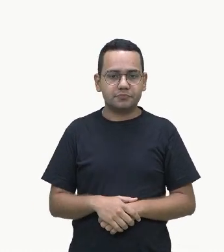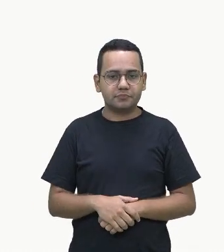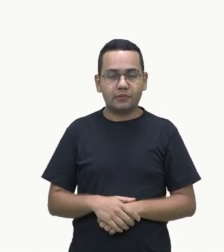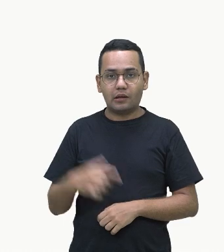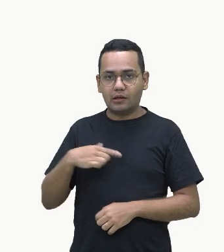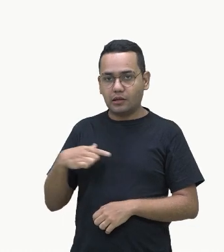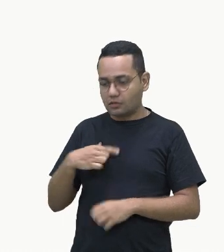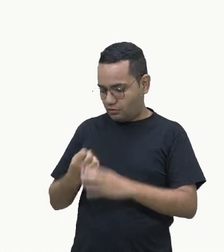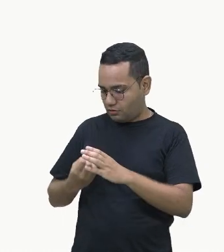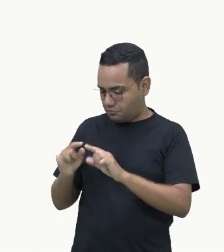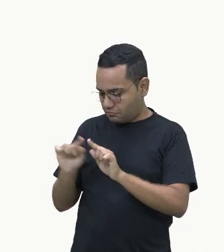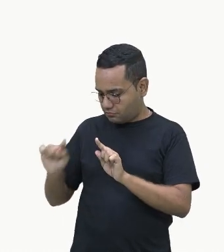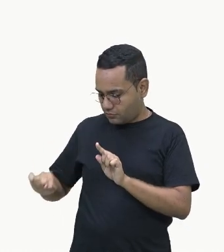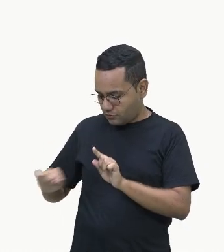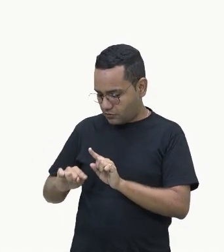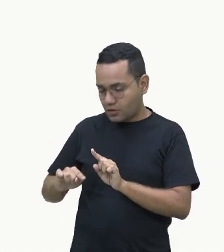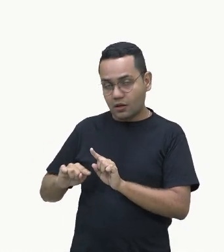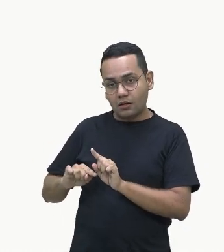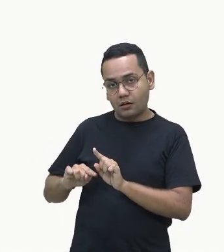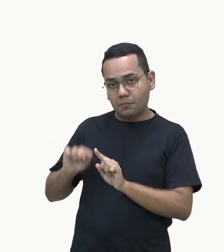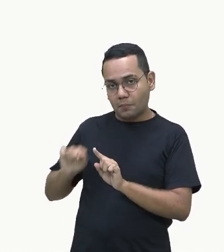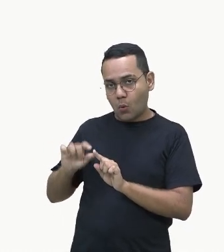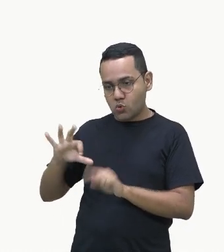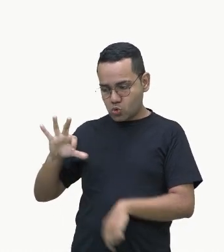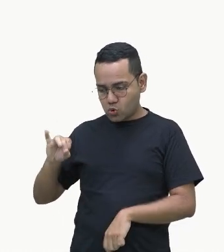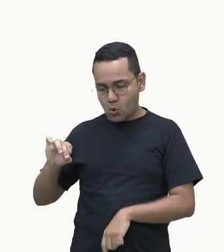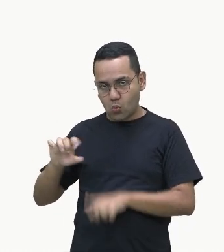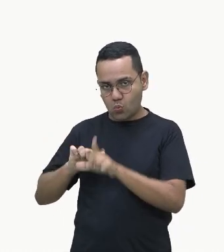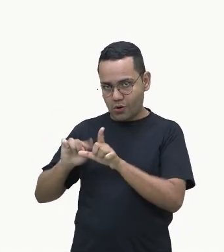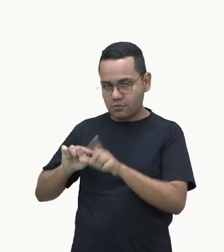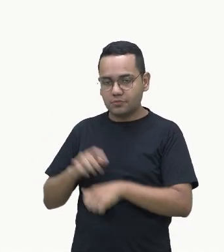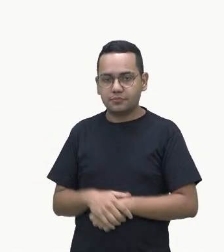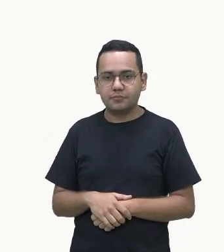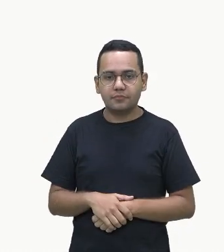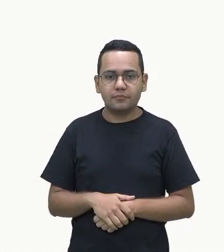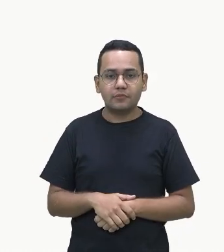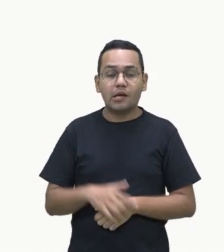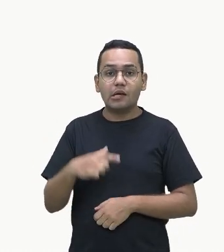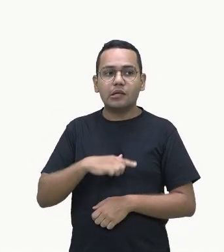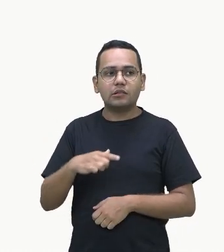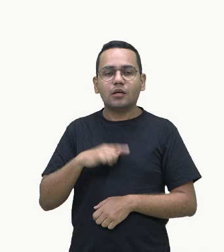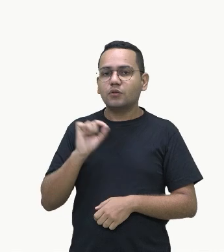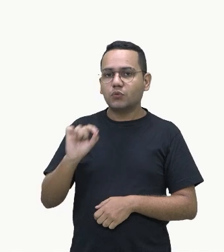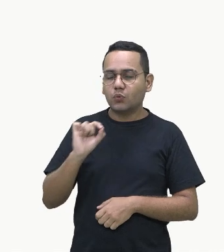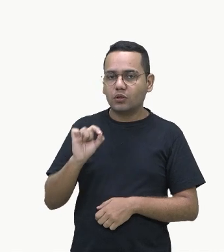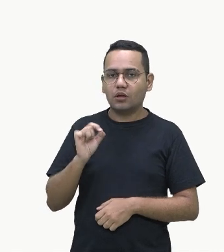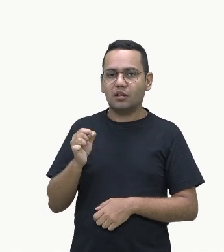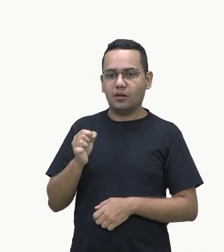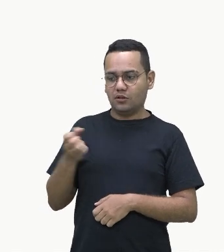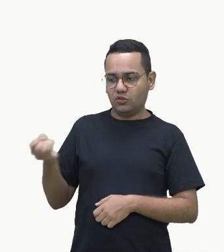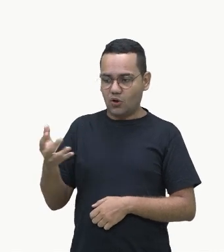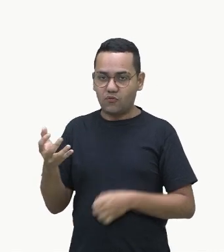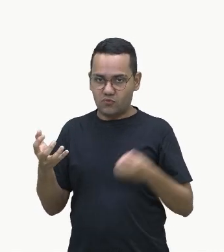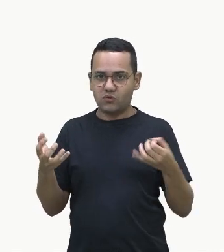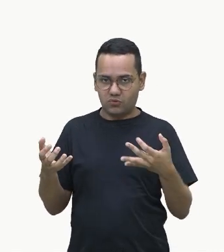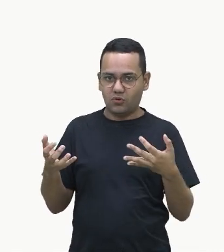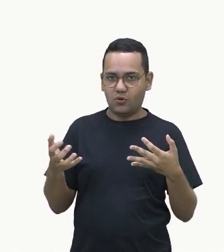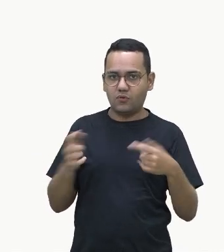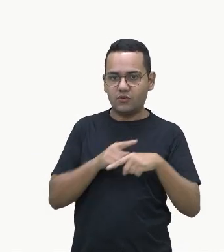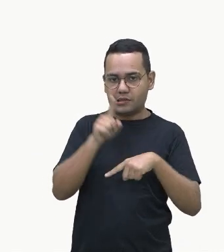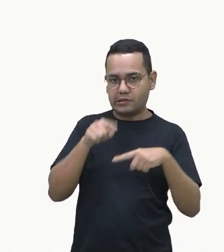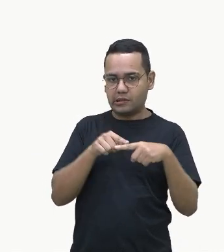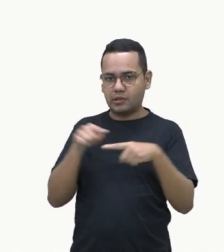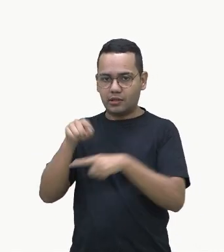um ângulo de 90 graus, nós percebemos aí a existência de 2 novos segmentos, que nós denominamos aqui